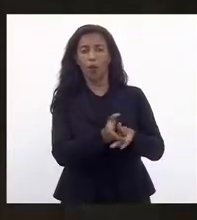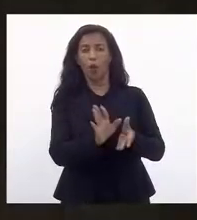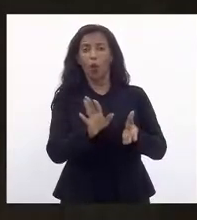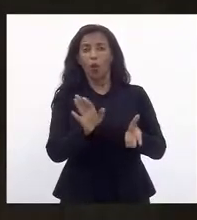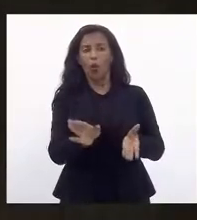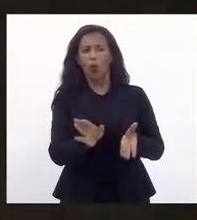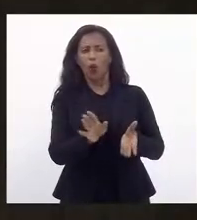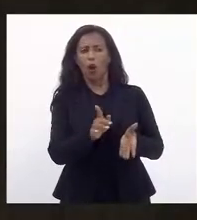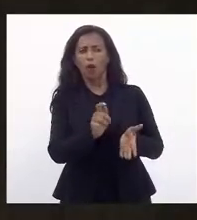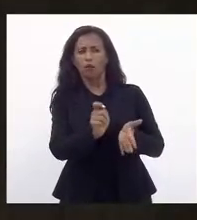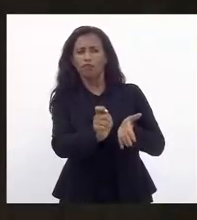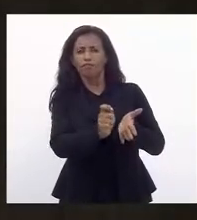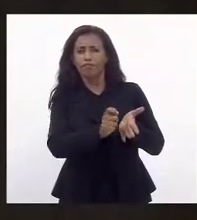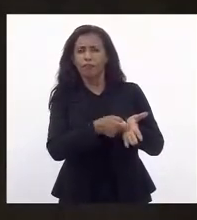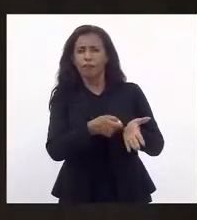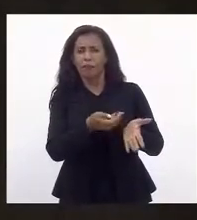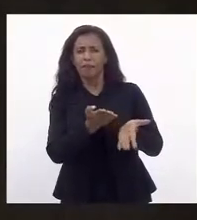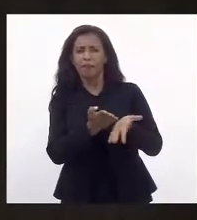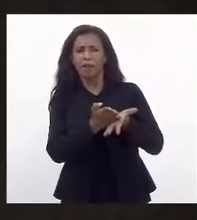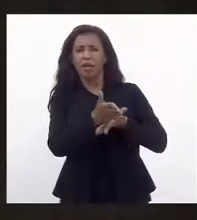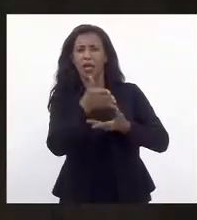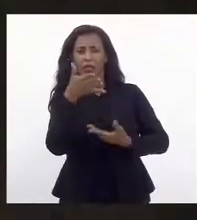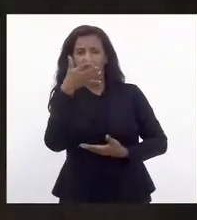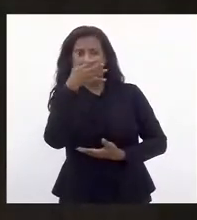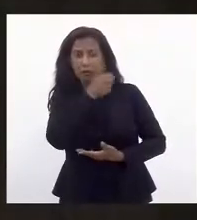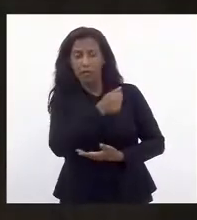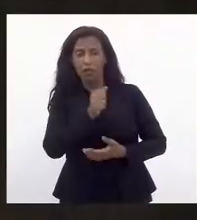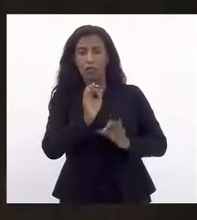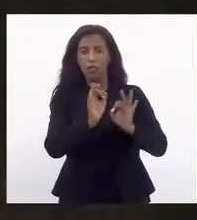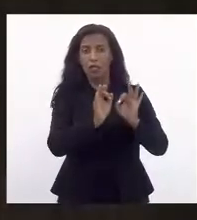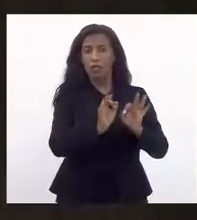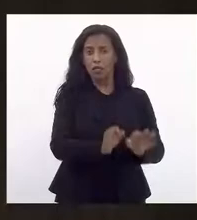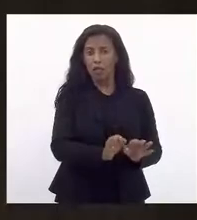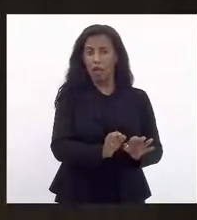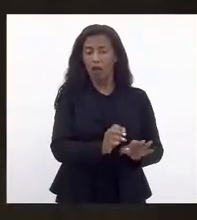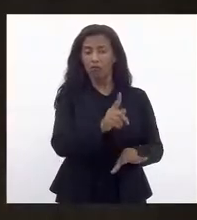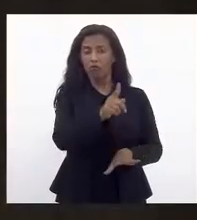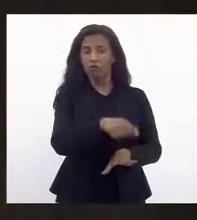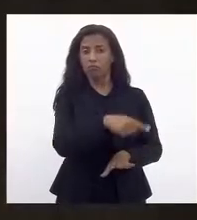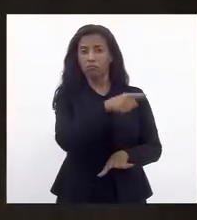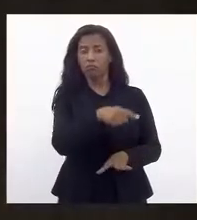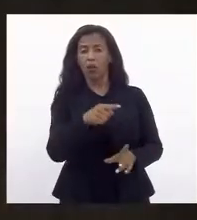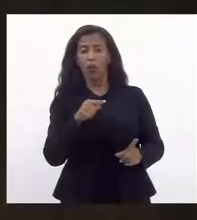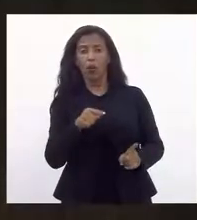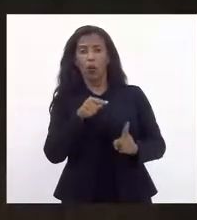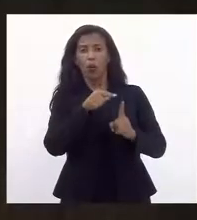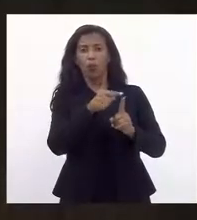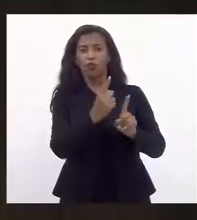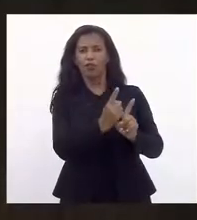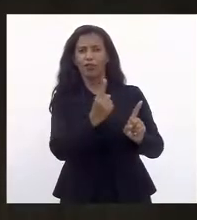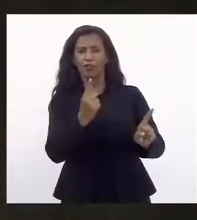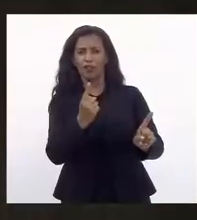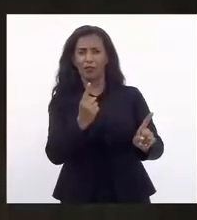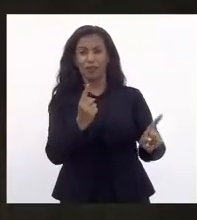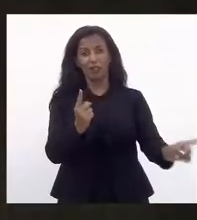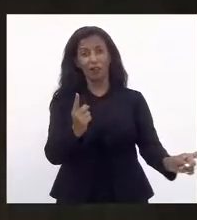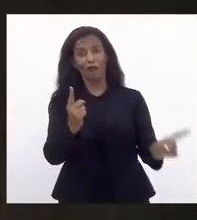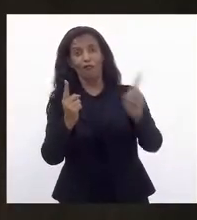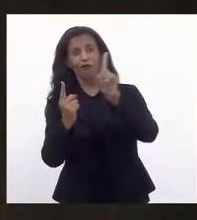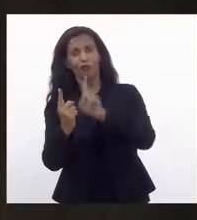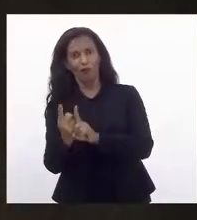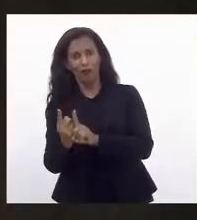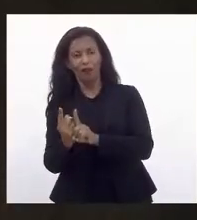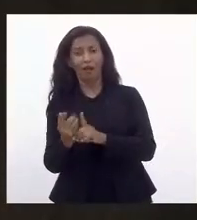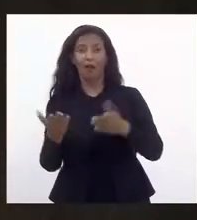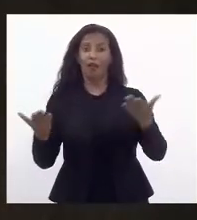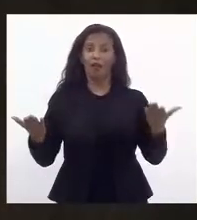sentença absolutória no Poder Judiciário se dá, extingue o objeto do afastamento.